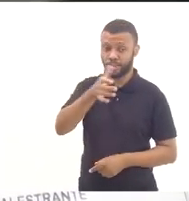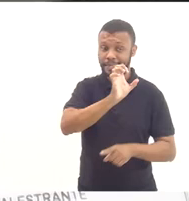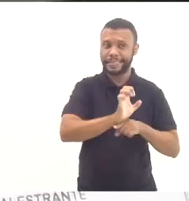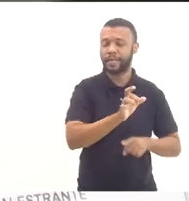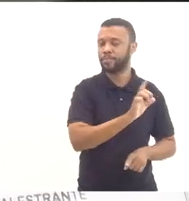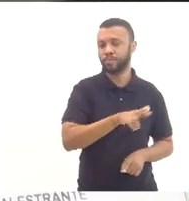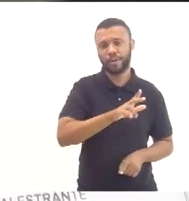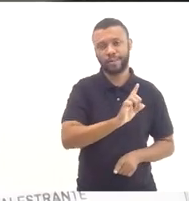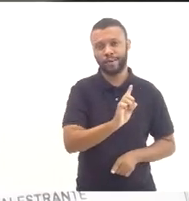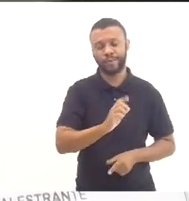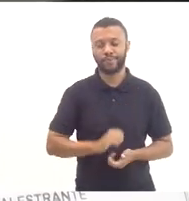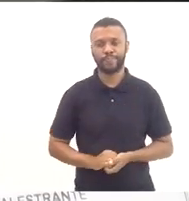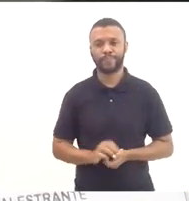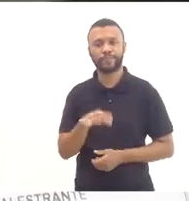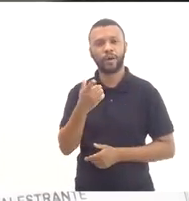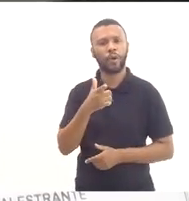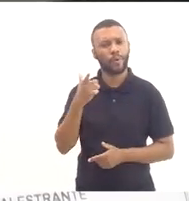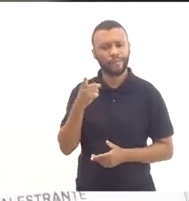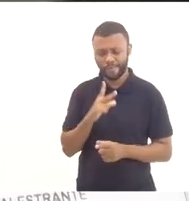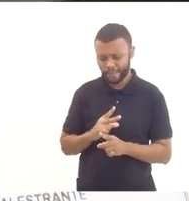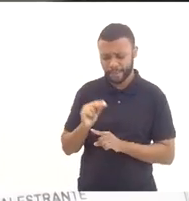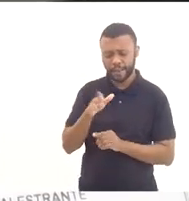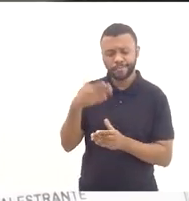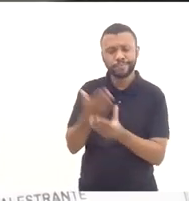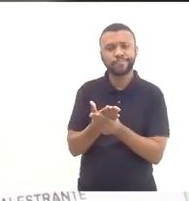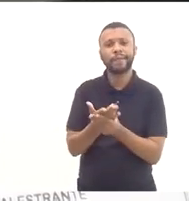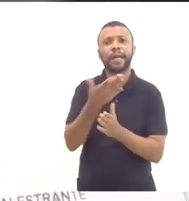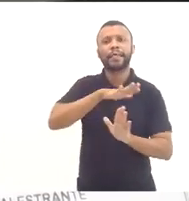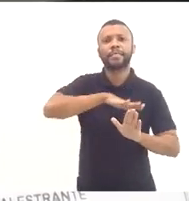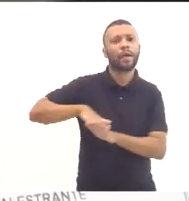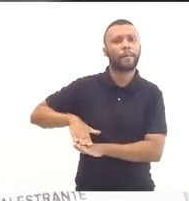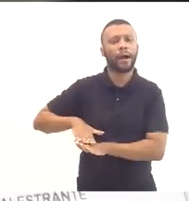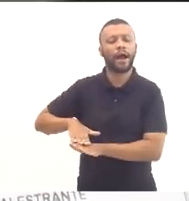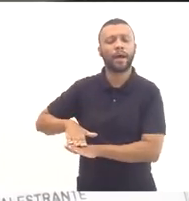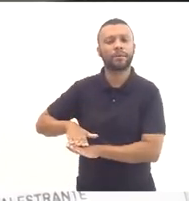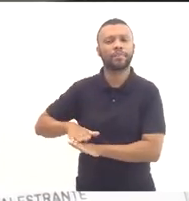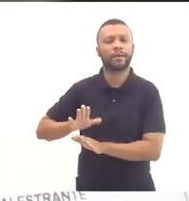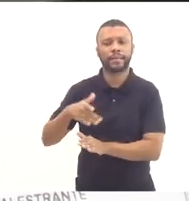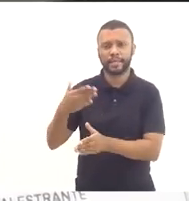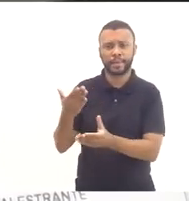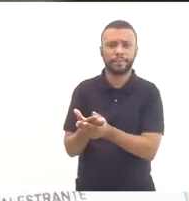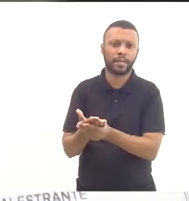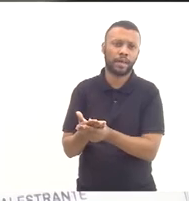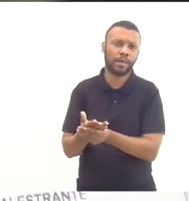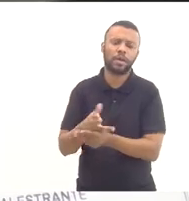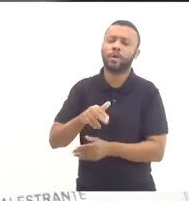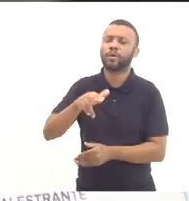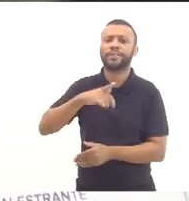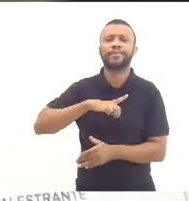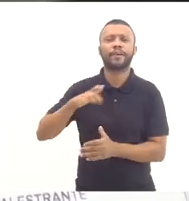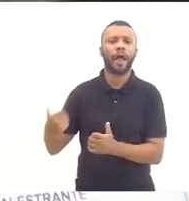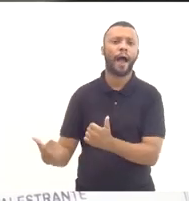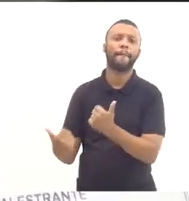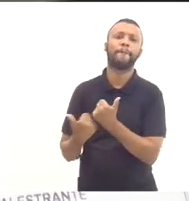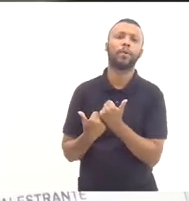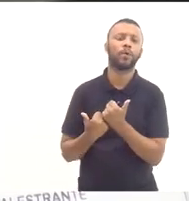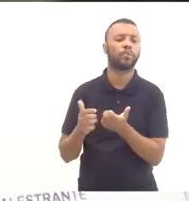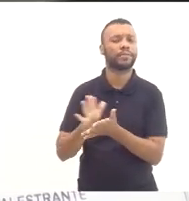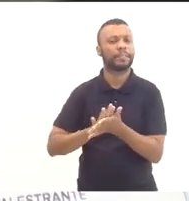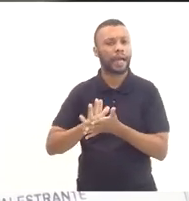ganhei essa essa essa ação essa eliminar né derrubaram eliminar a igreja então eu nunca nunca tive qualquer assistência